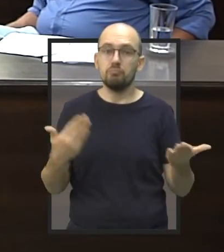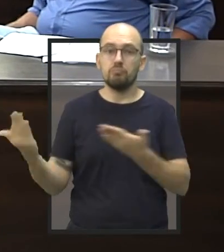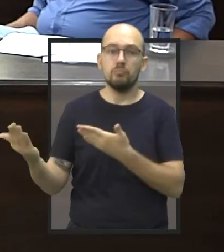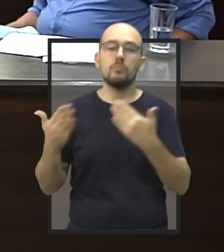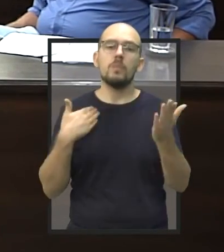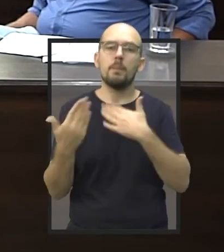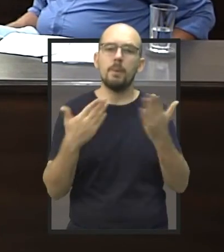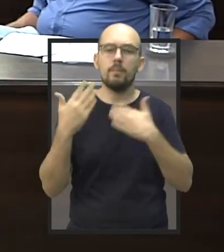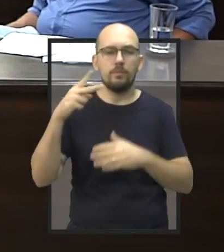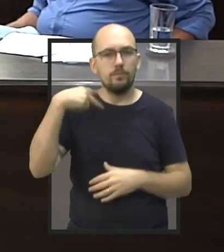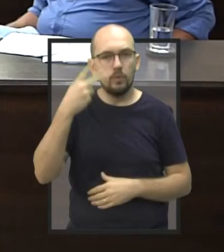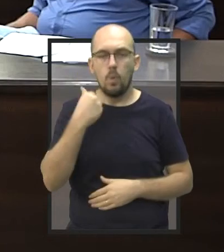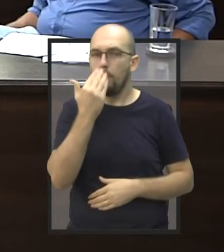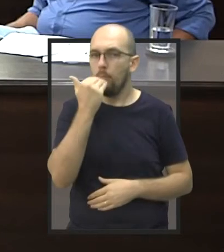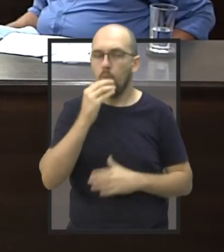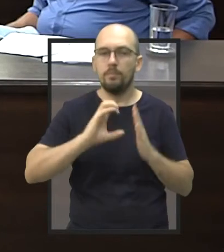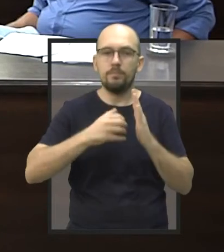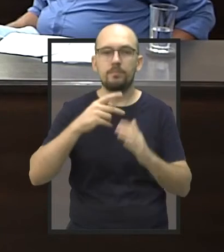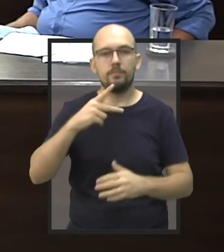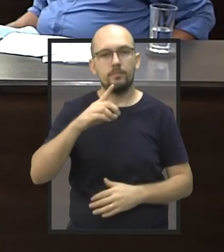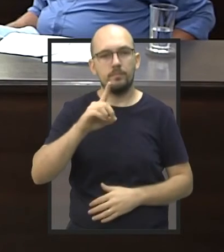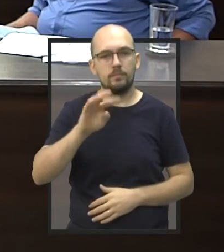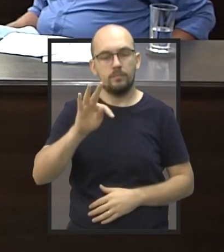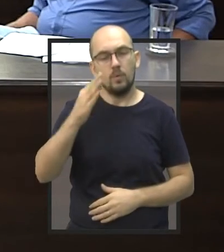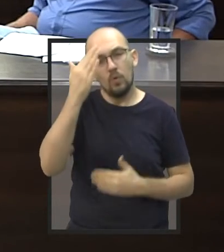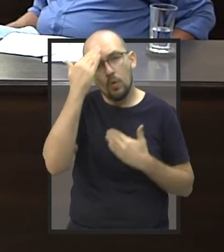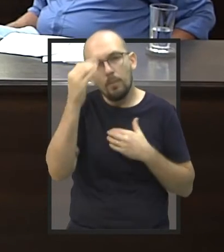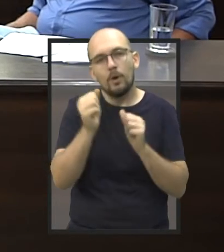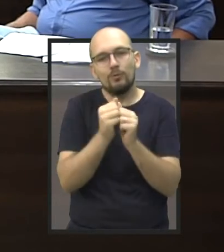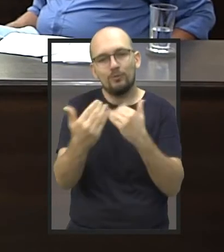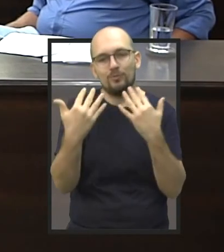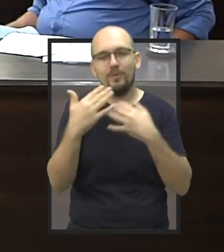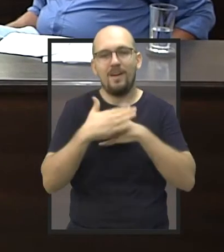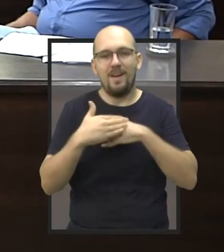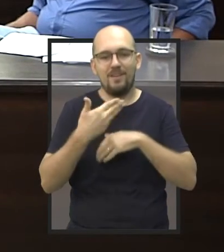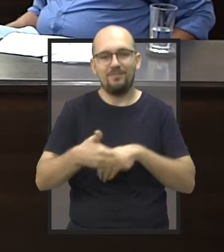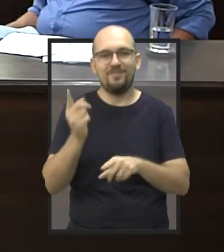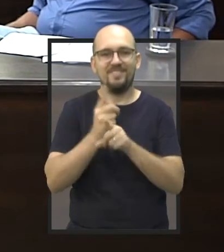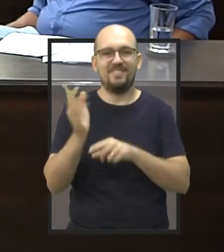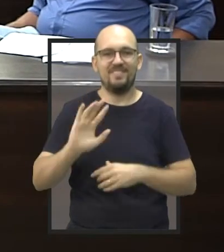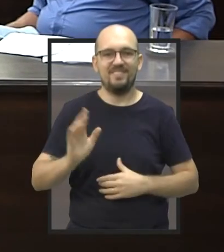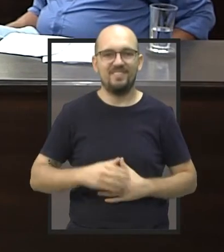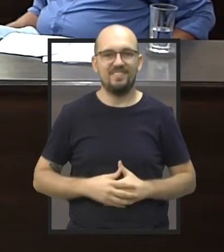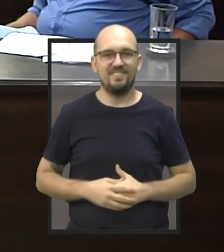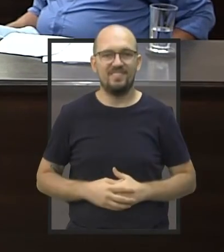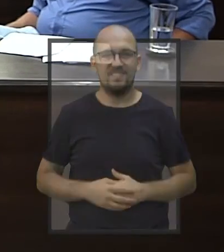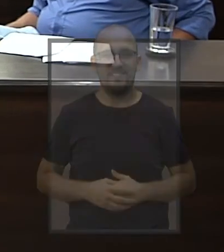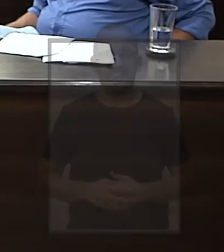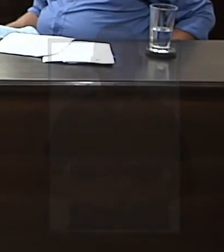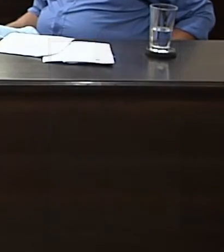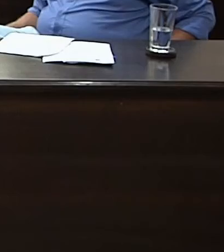José Carlos Borgo, do PDT. Eu agradeço a sua companhia, o carinho da sua audiência e até a próxima.